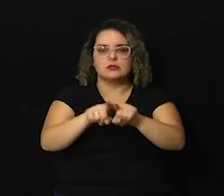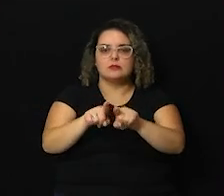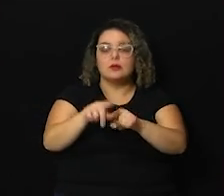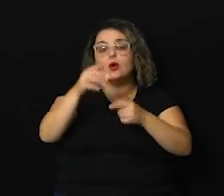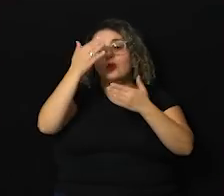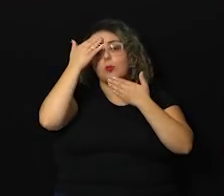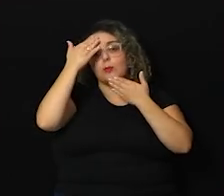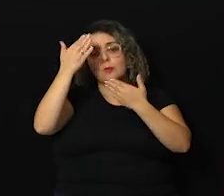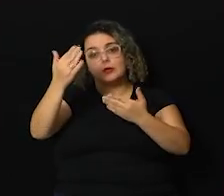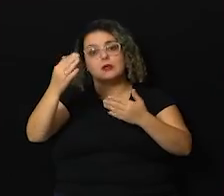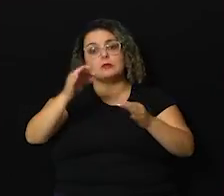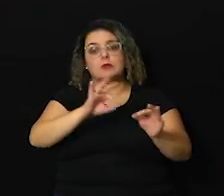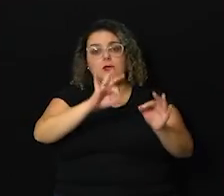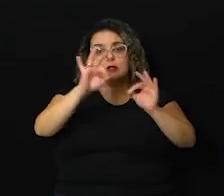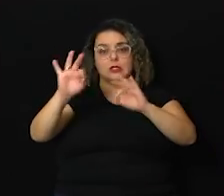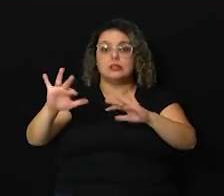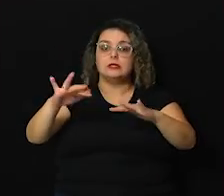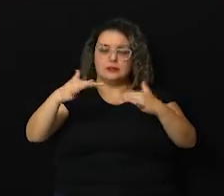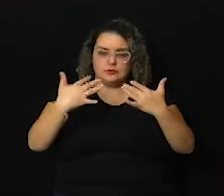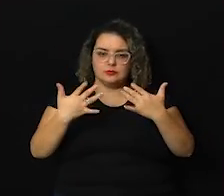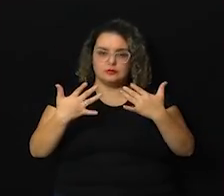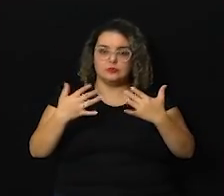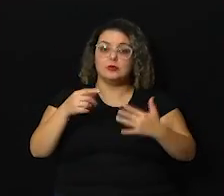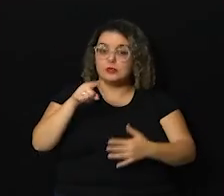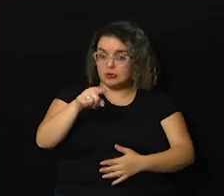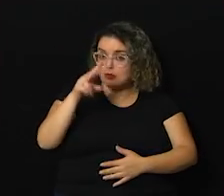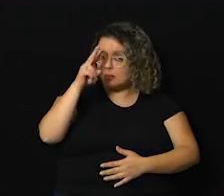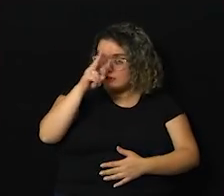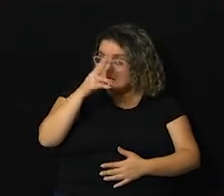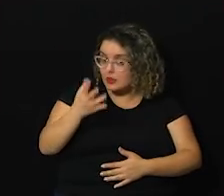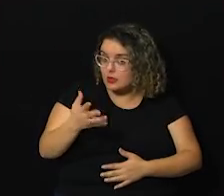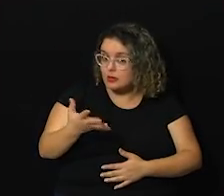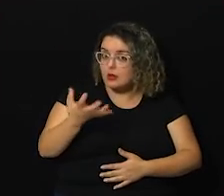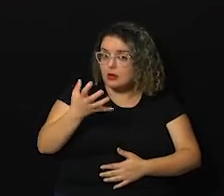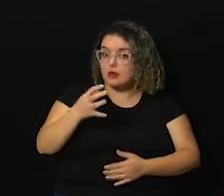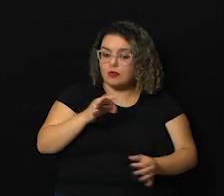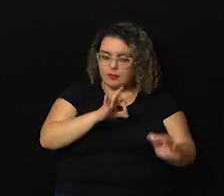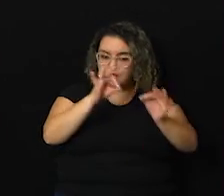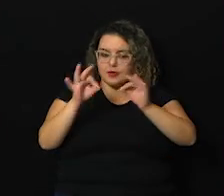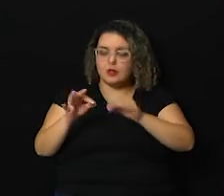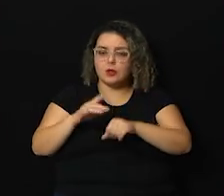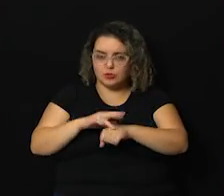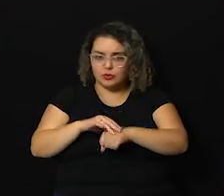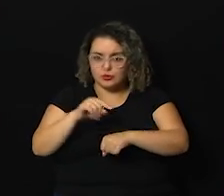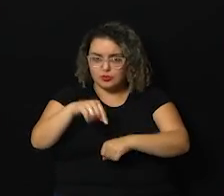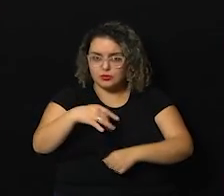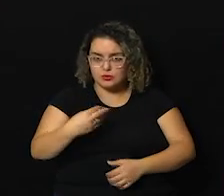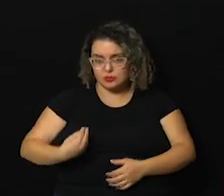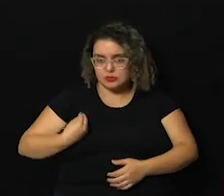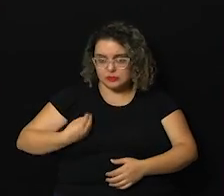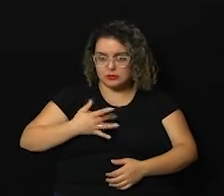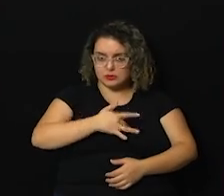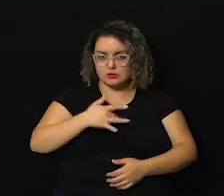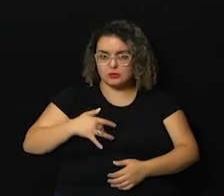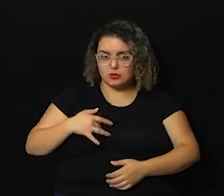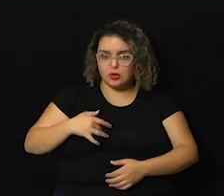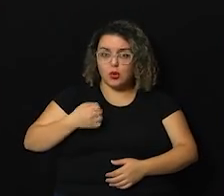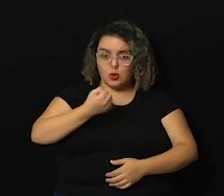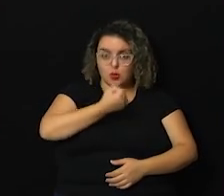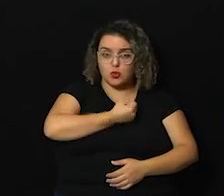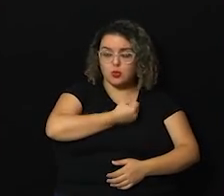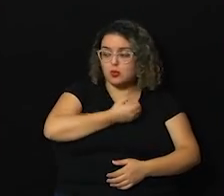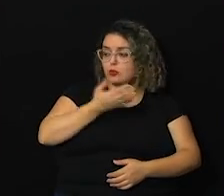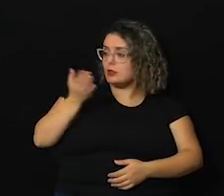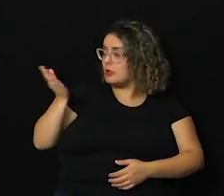também, muito obrigada pela companhia e audiência. E eu te lembro, quer ver alguma doença falada aqui no Saúde é Vida? Tá vendo esse número que está